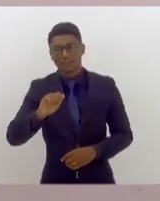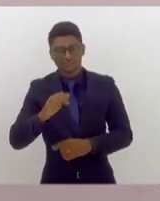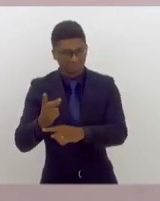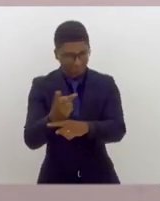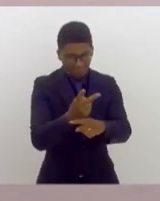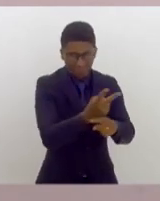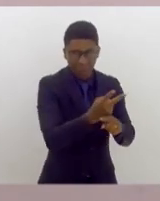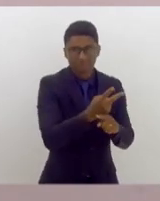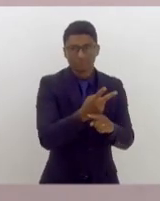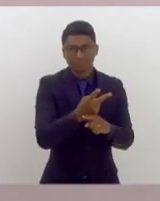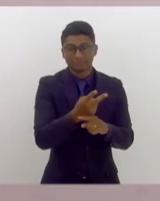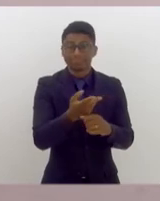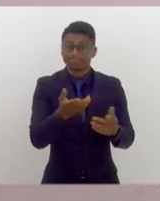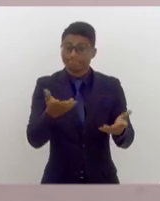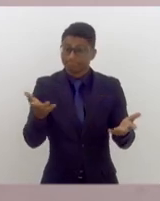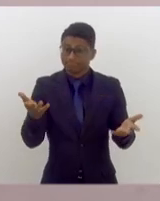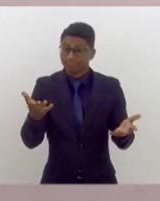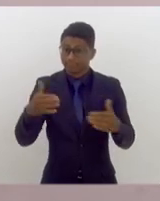também